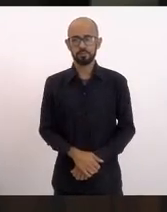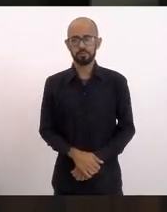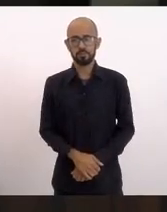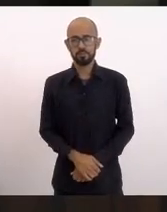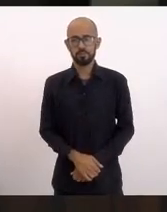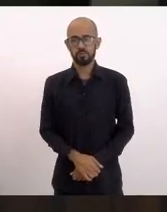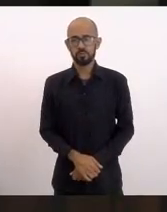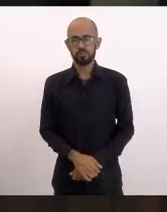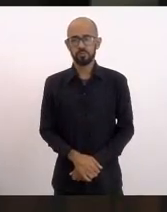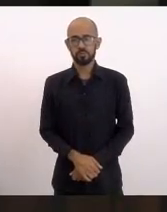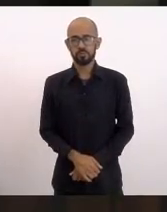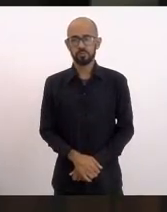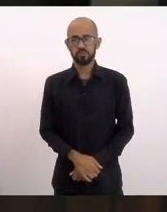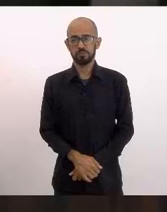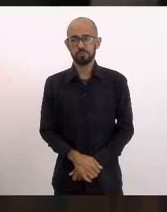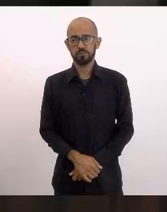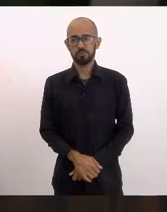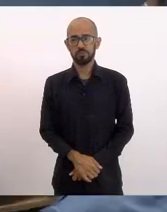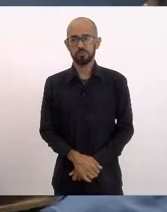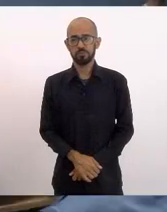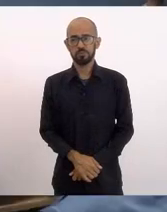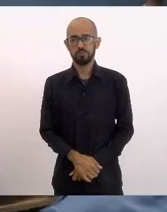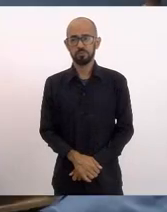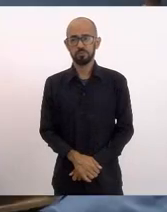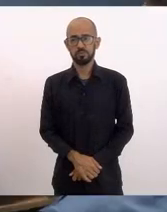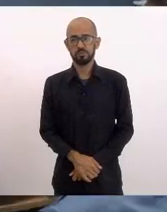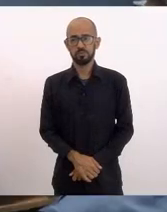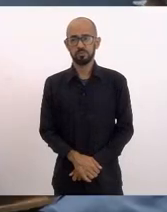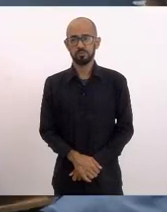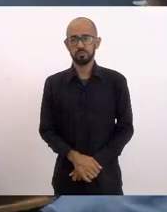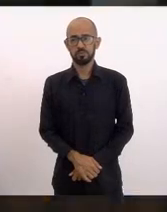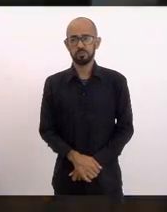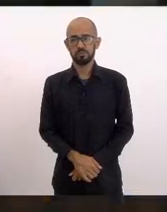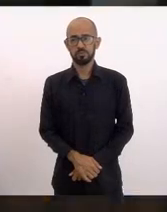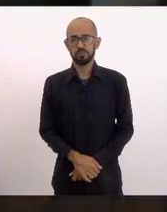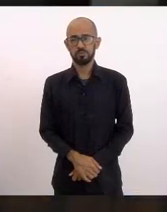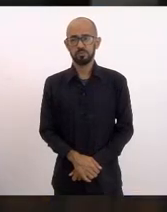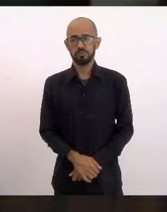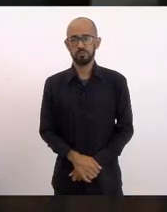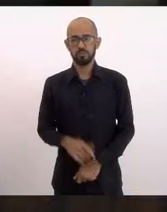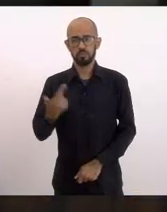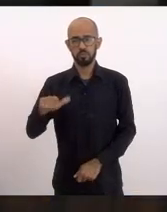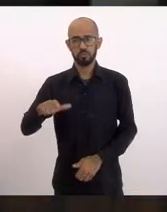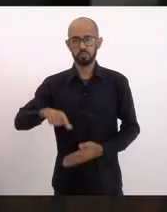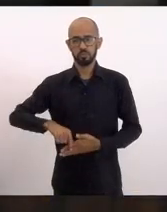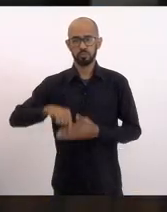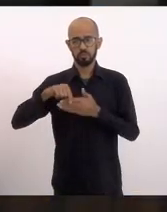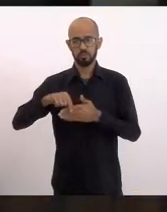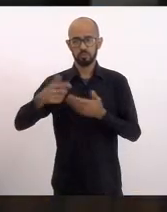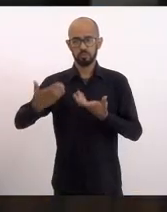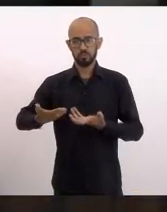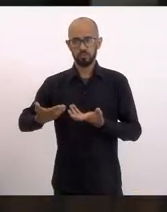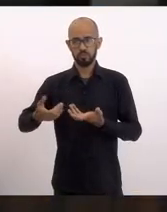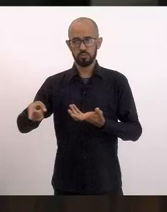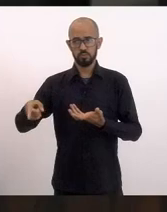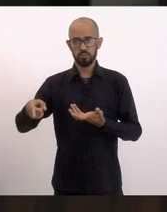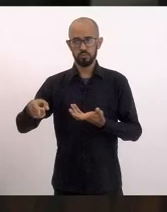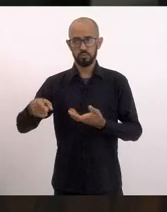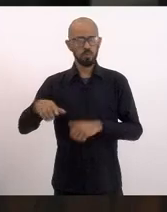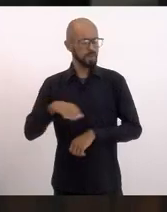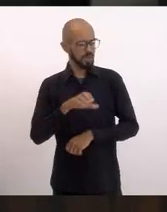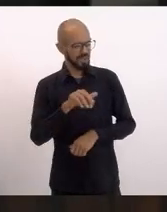Senhor presidente, republicano como líder eu designo. Algum outro líder que queira usar da palavra? Deputado Carlos Macedo, está chegando